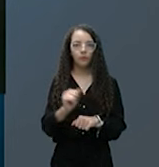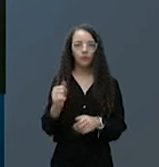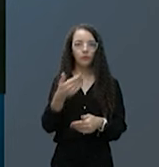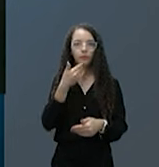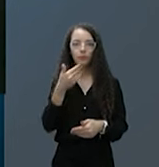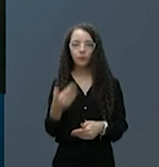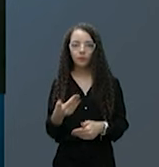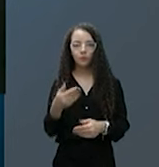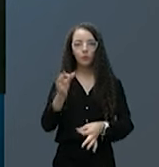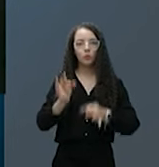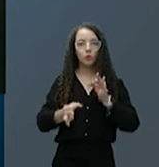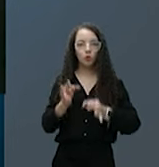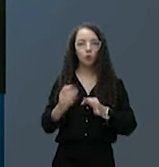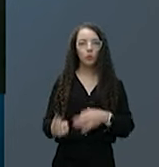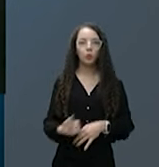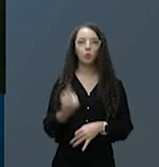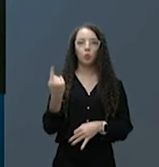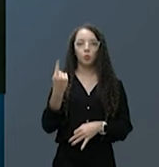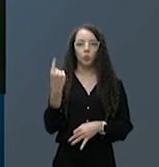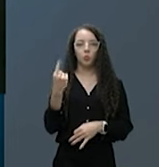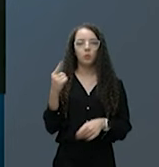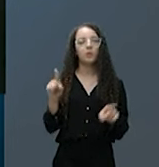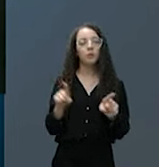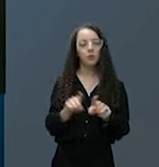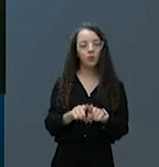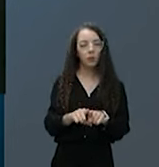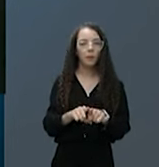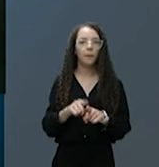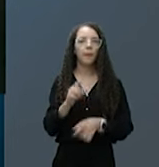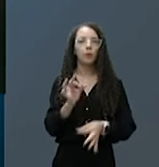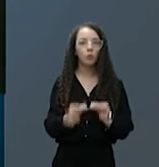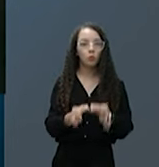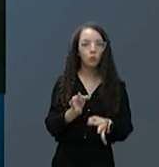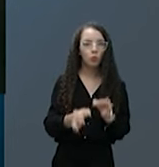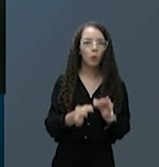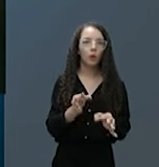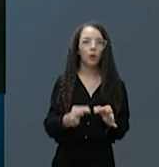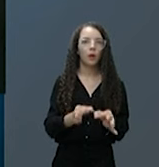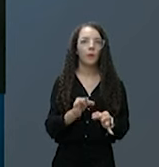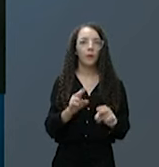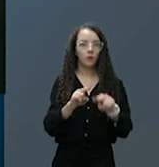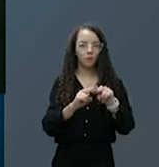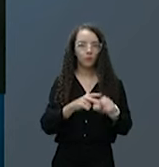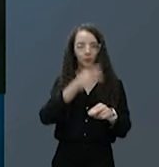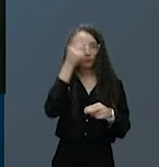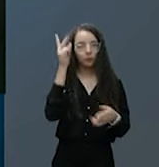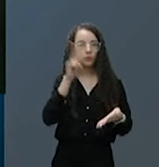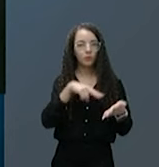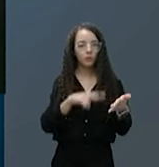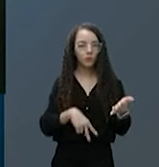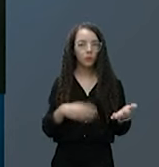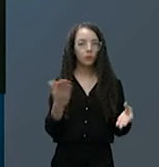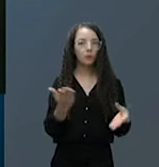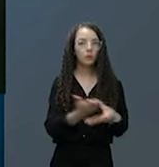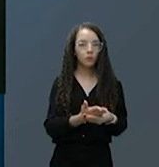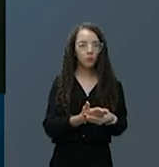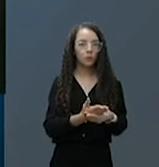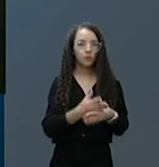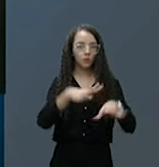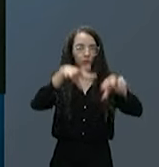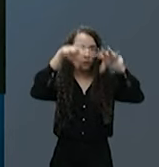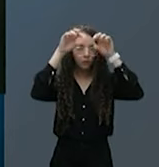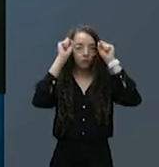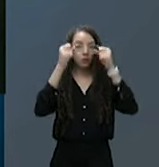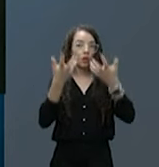quanto o julgamento monocrático pelo relator, os tribunais. Admitir-se a interposição de recurso